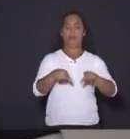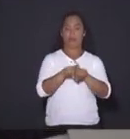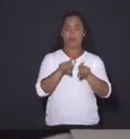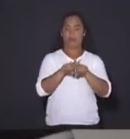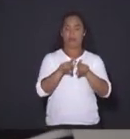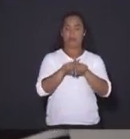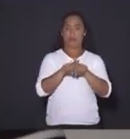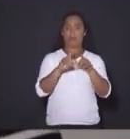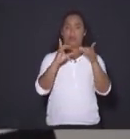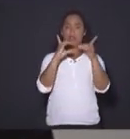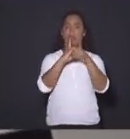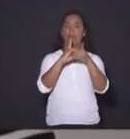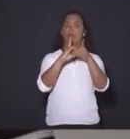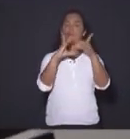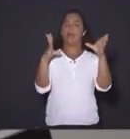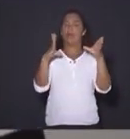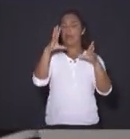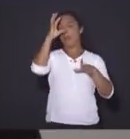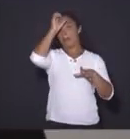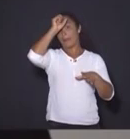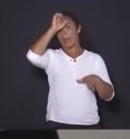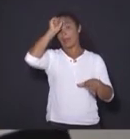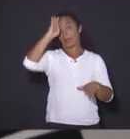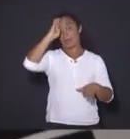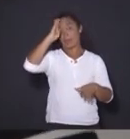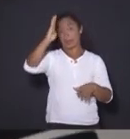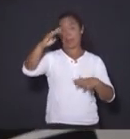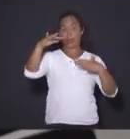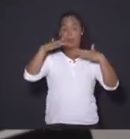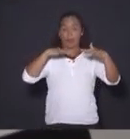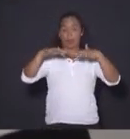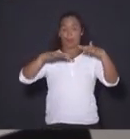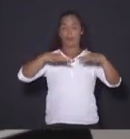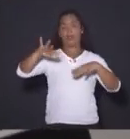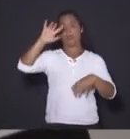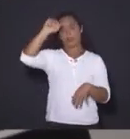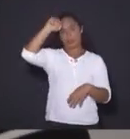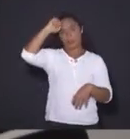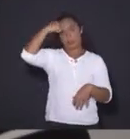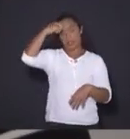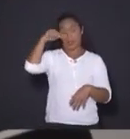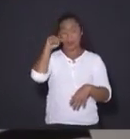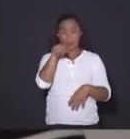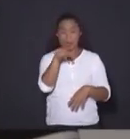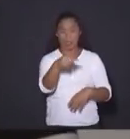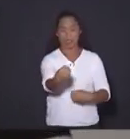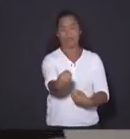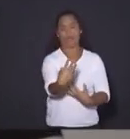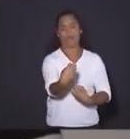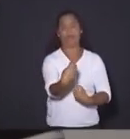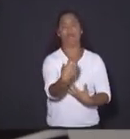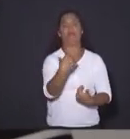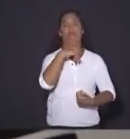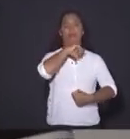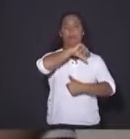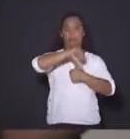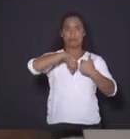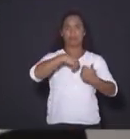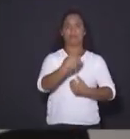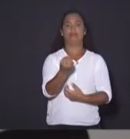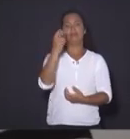democracia aprendendo principalmente com a luta do movimento negro como um grande educador que nos reeducar